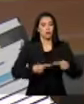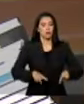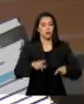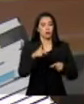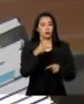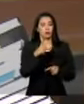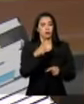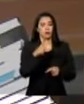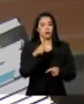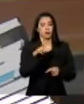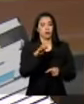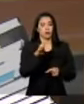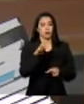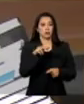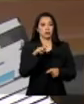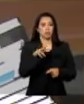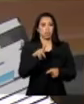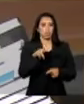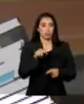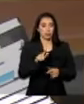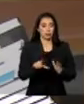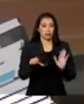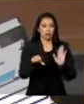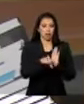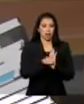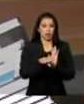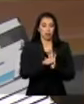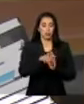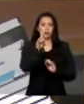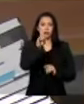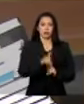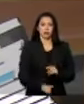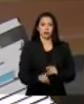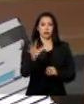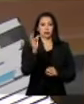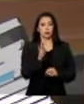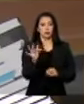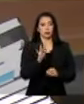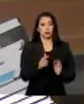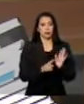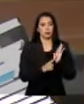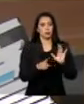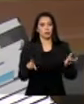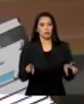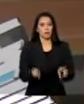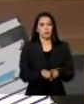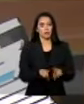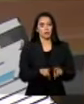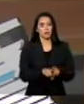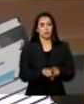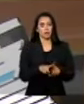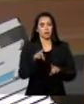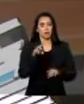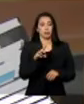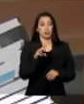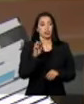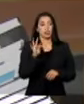caracteriza a atividade de interpretação do direito federal. Salienta que, tendo em vista a teoria do